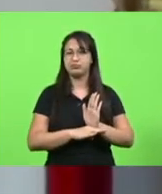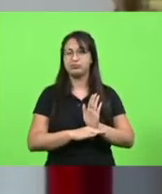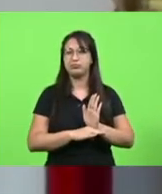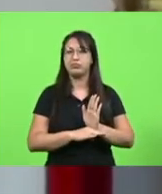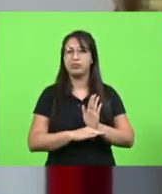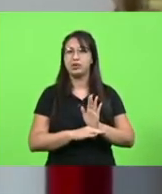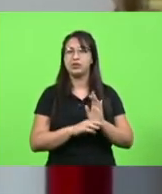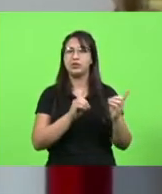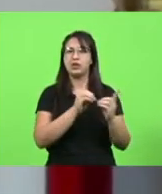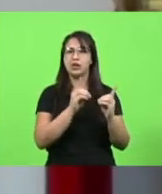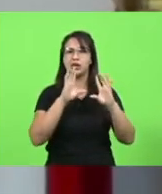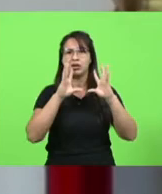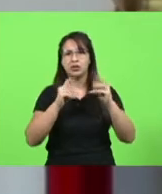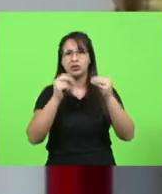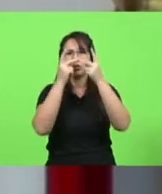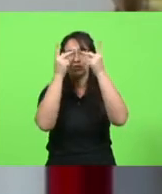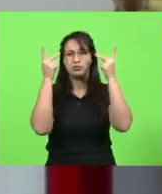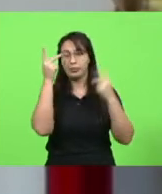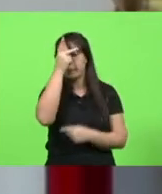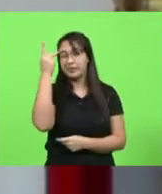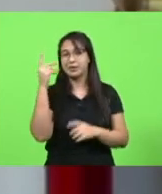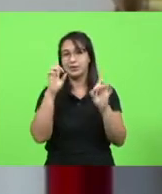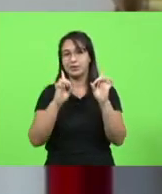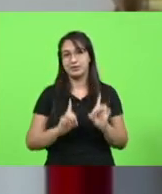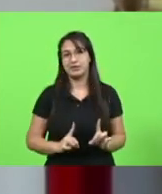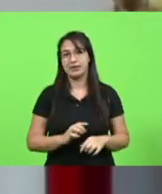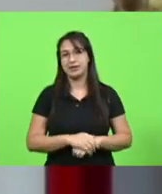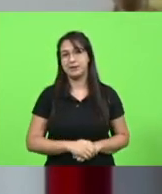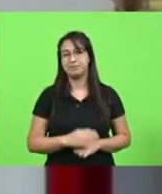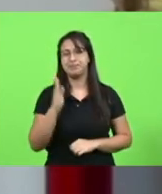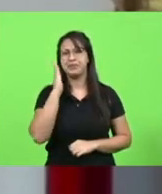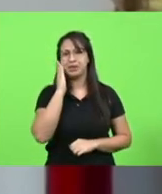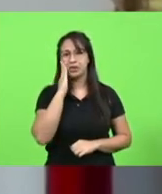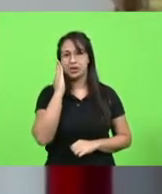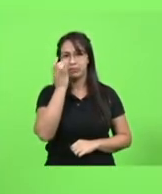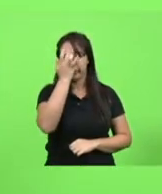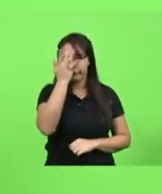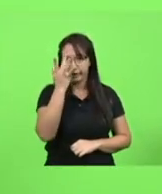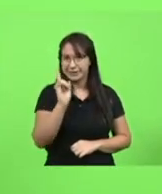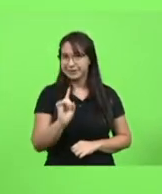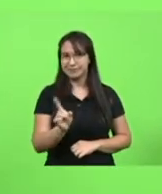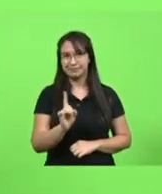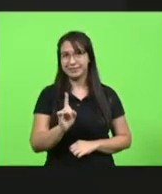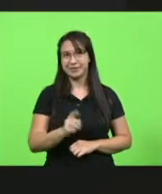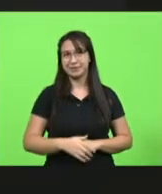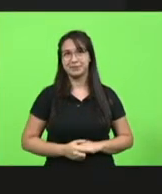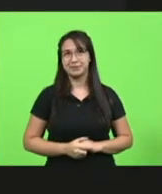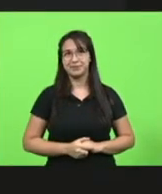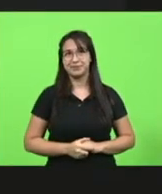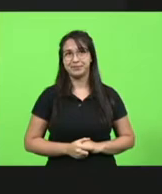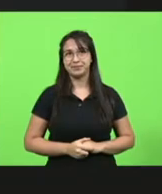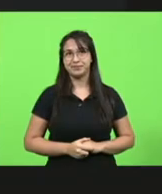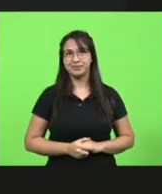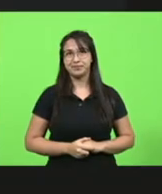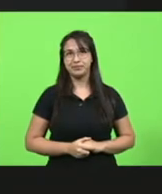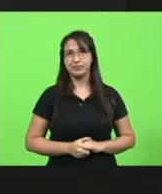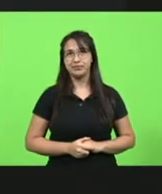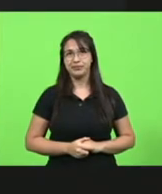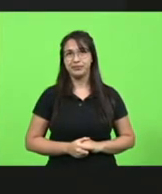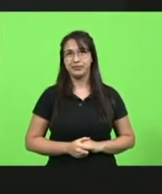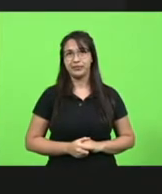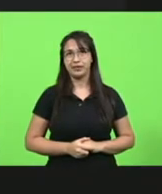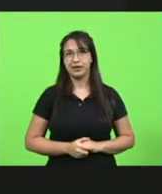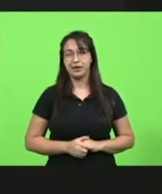as pessoas com deficiência. A gente sabe que não vai ser fácil... Para concluir pessoas, Paulo, por favor. Mas a gente espera